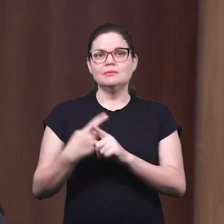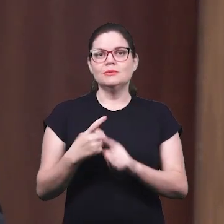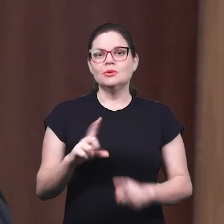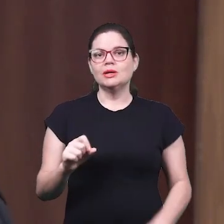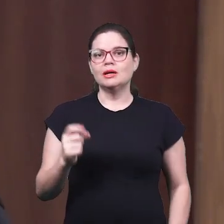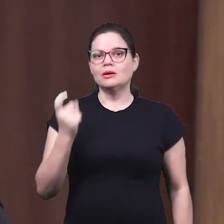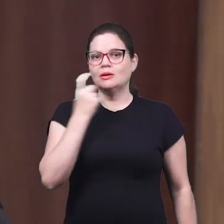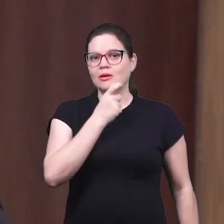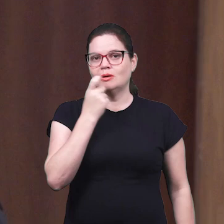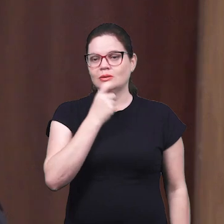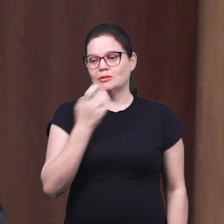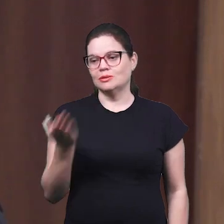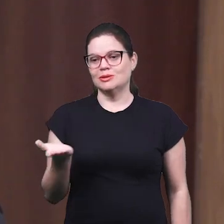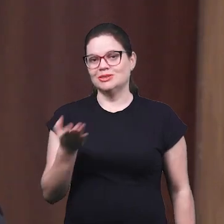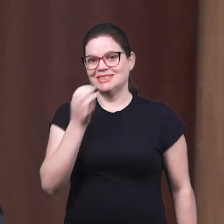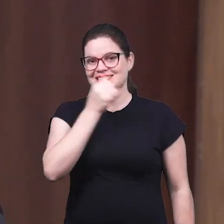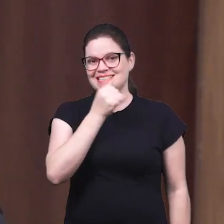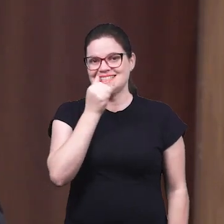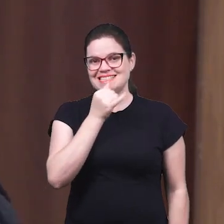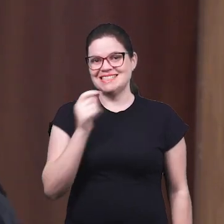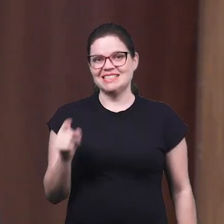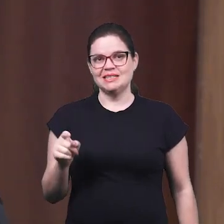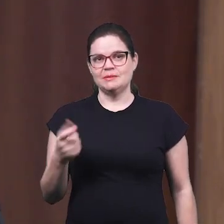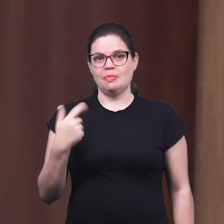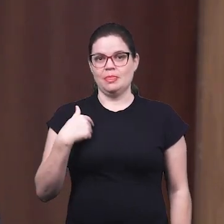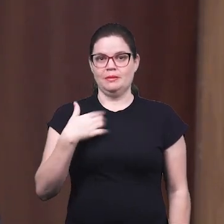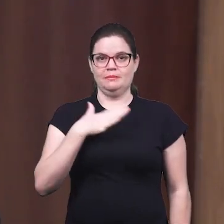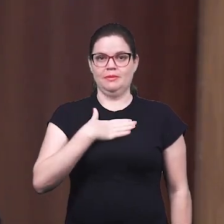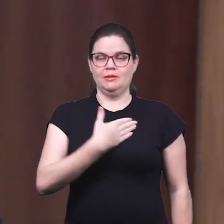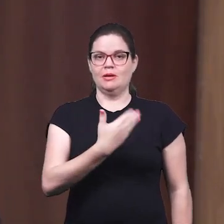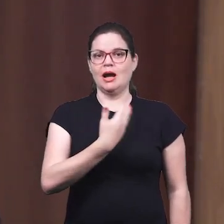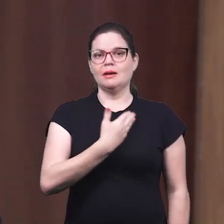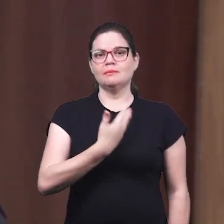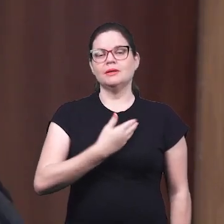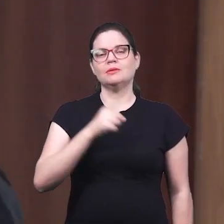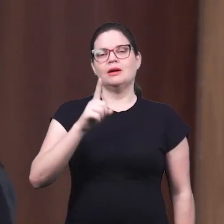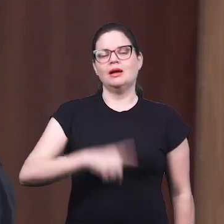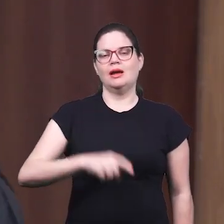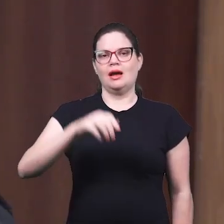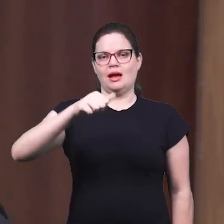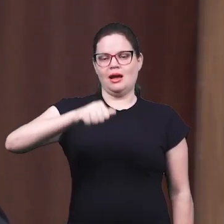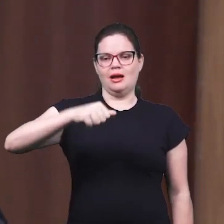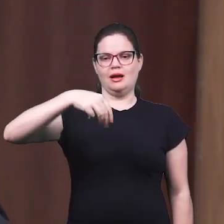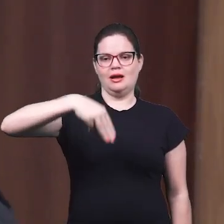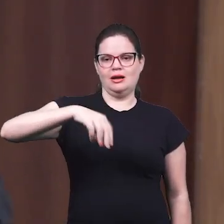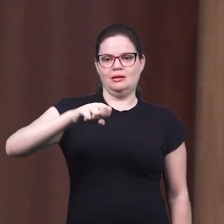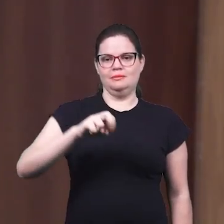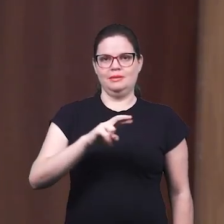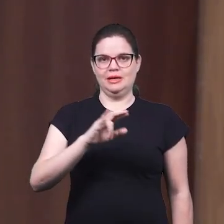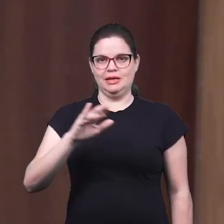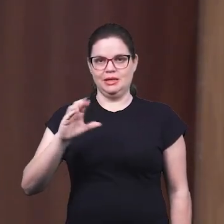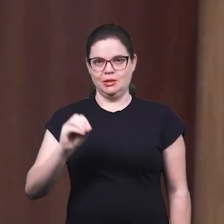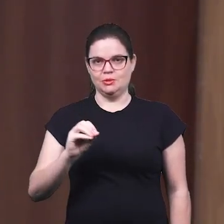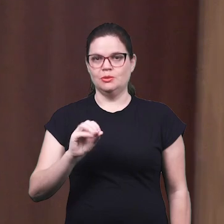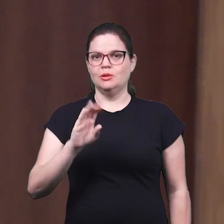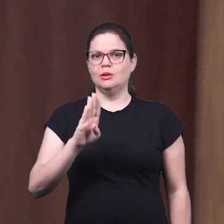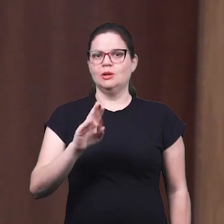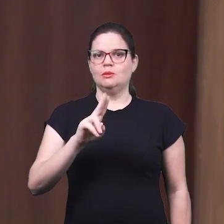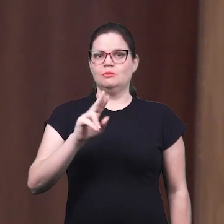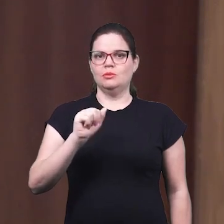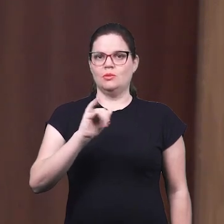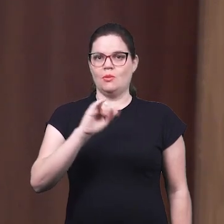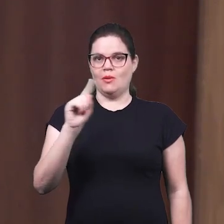odontologia? Odontologia, eu era muito amigo do Américo Boas, que era o presidente da Federação das Indústrias, me nomeou dentista do